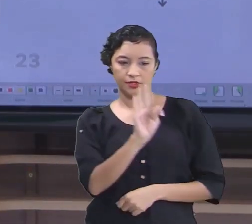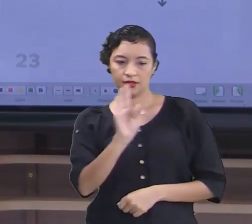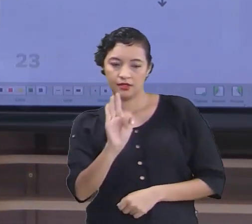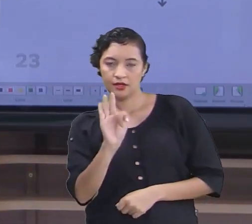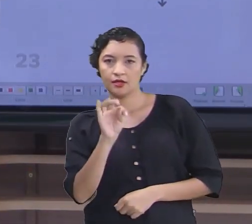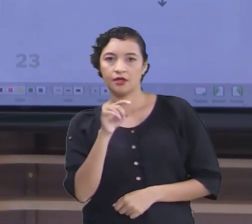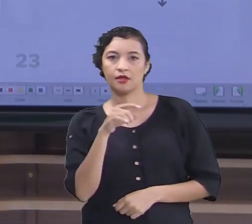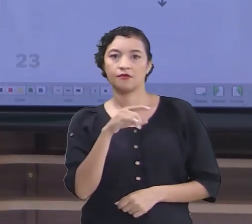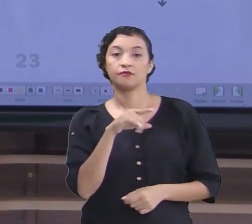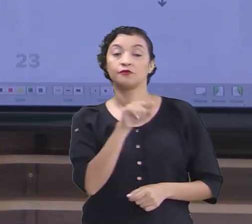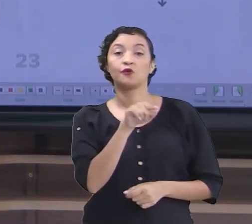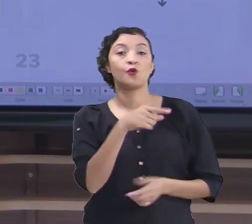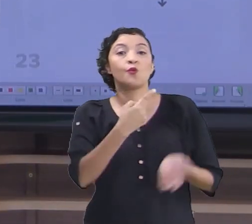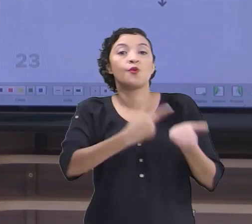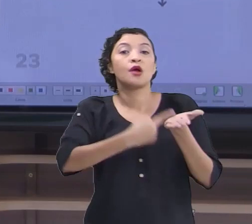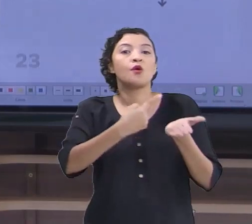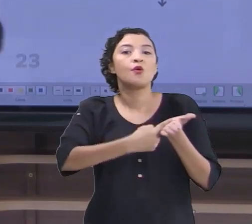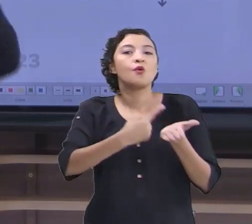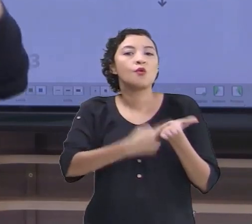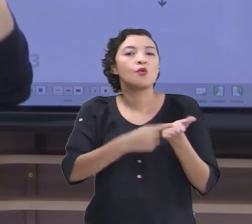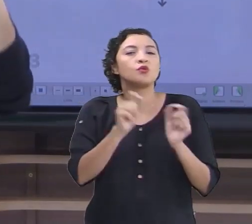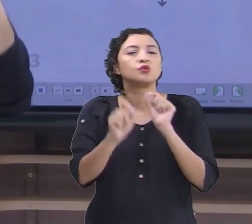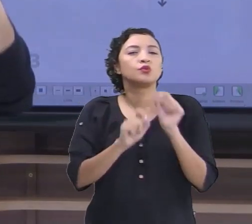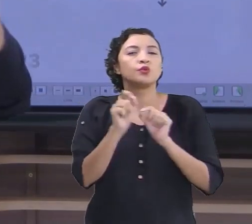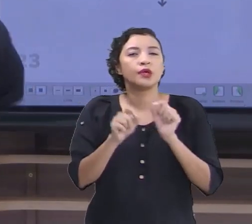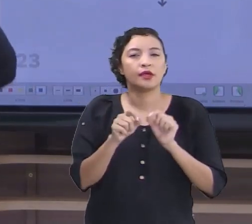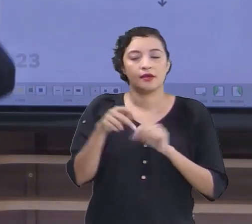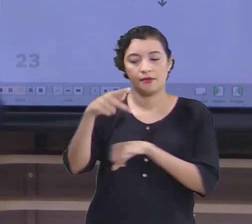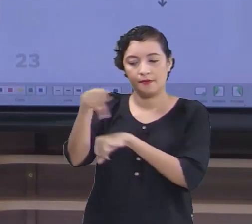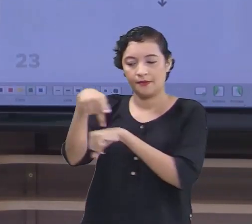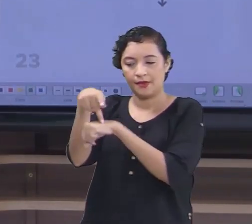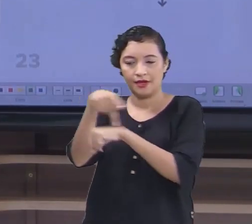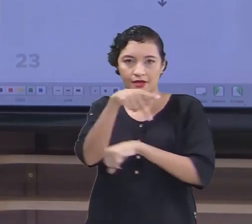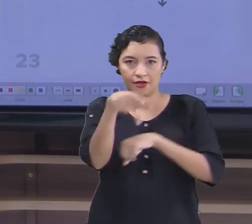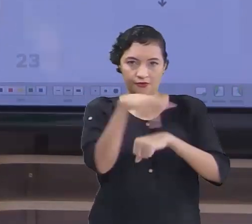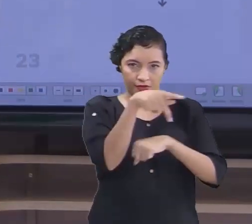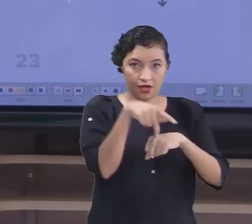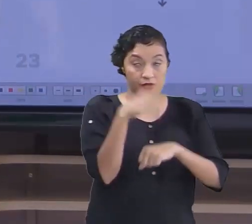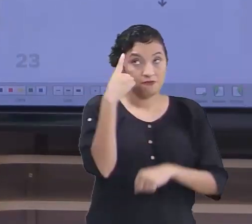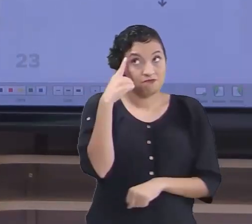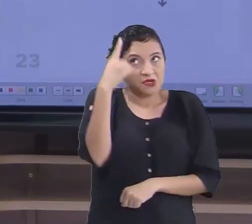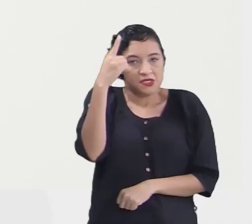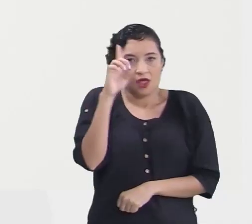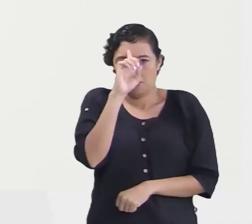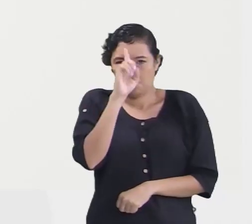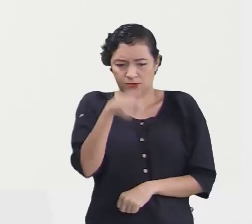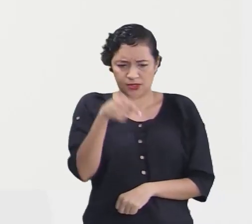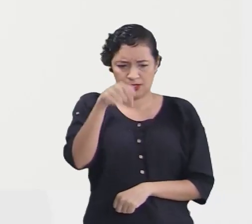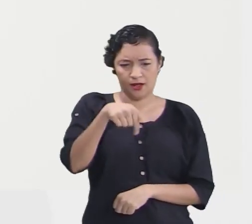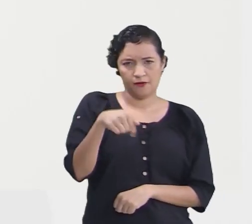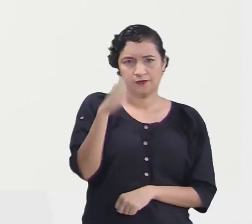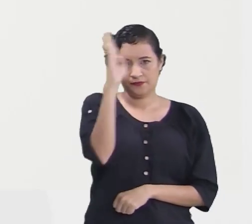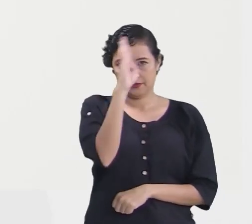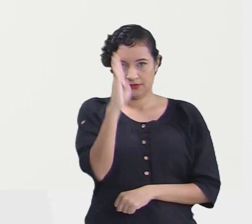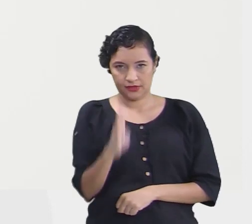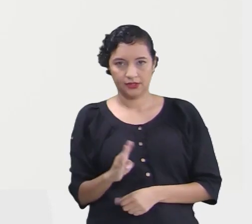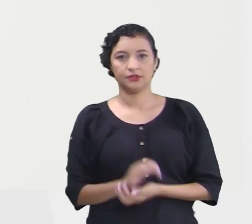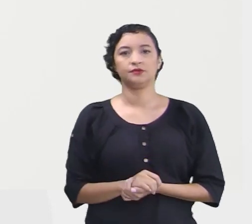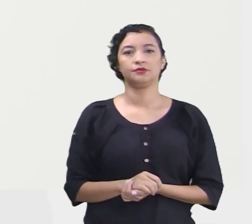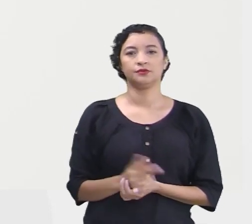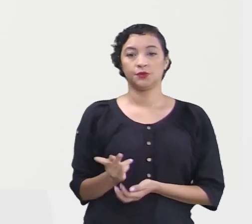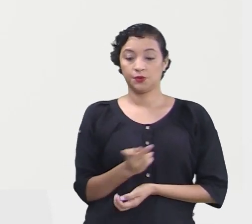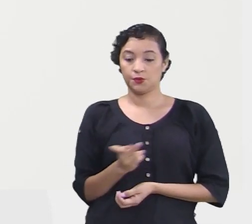acordo entre dois países que se achavam dono de tudo. Quem eram os dois países? Vamos ver aqui na tela.